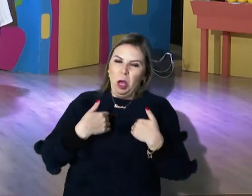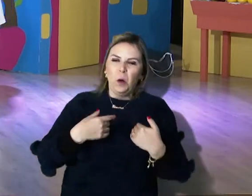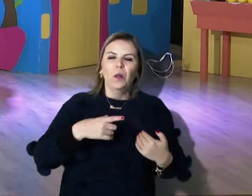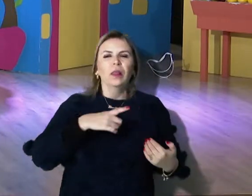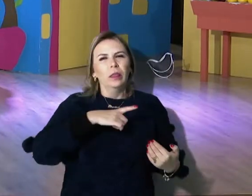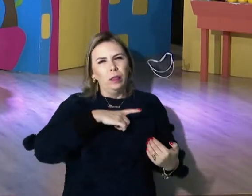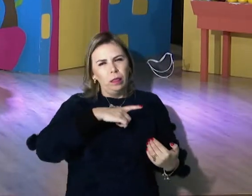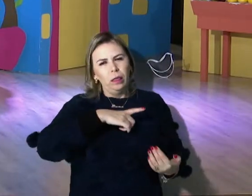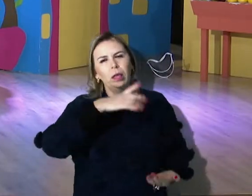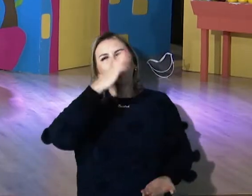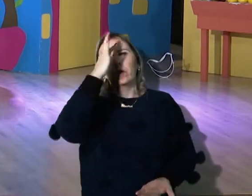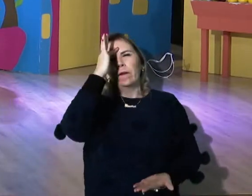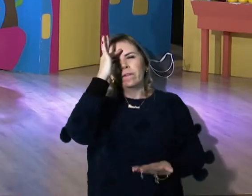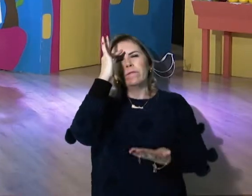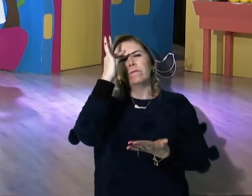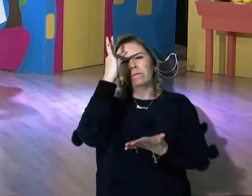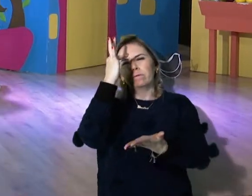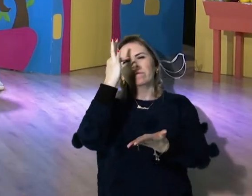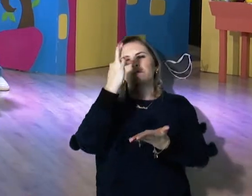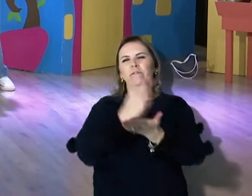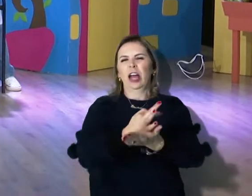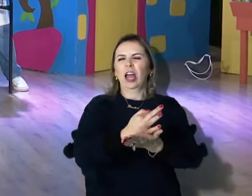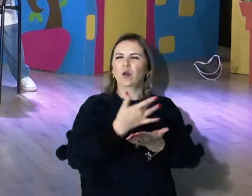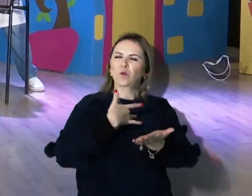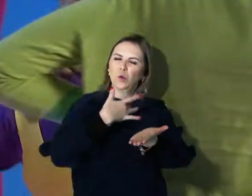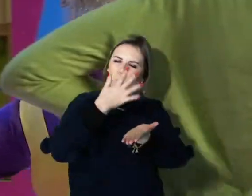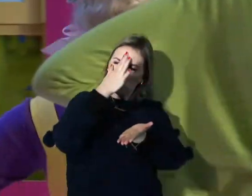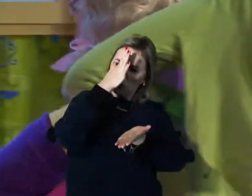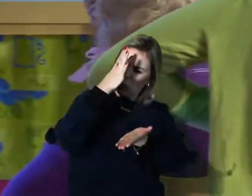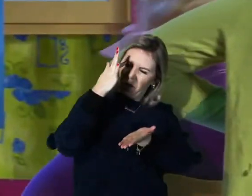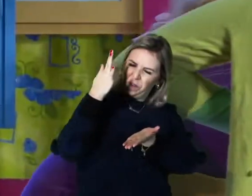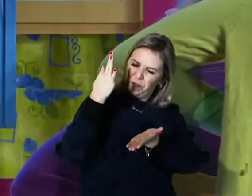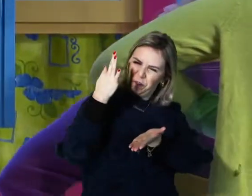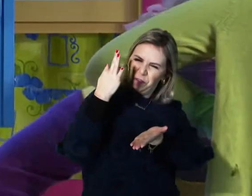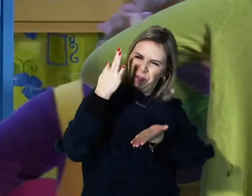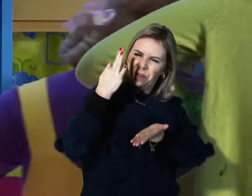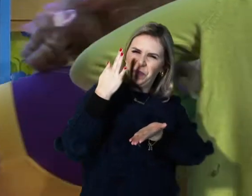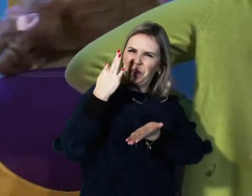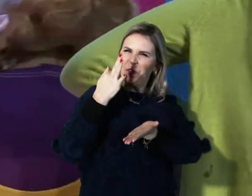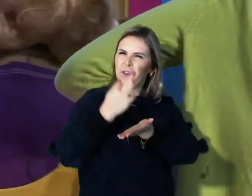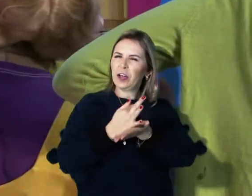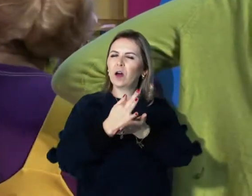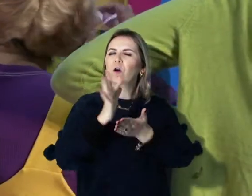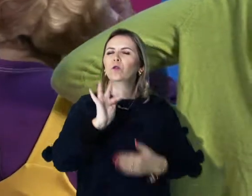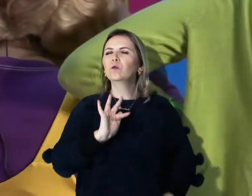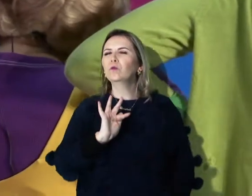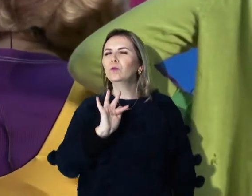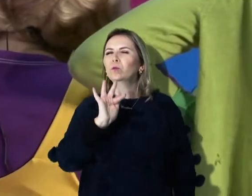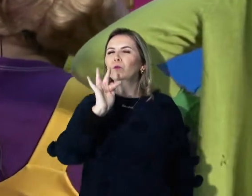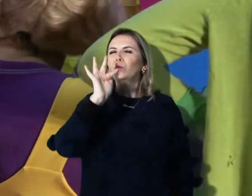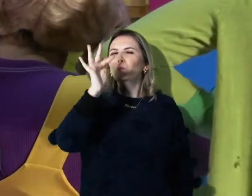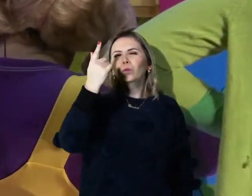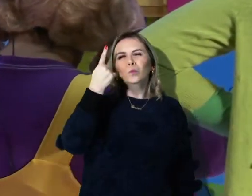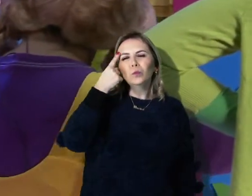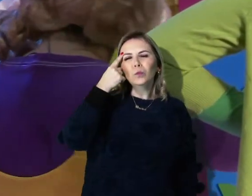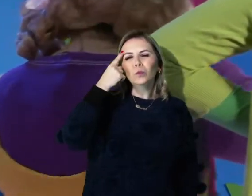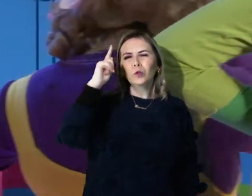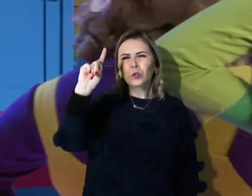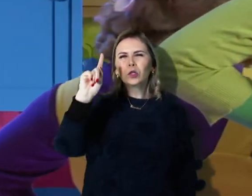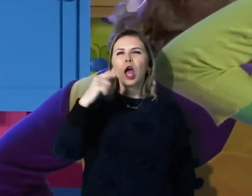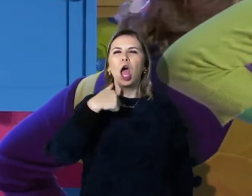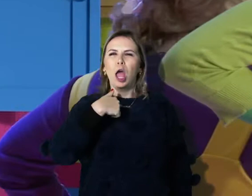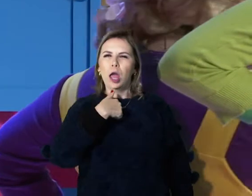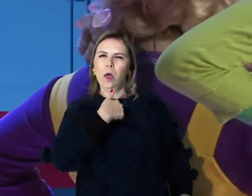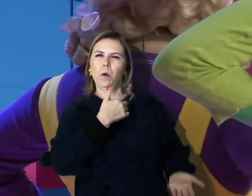fé. Eu tenho muita fé de que algum dia eu vou